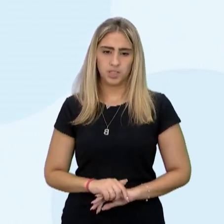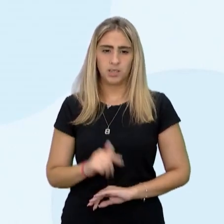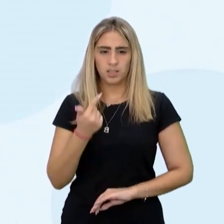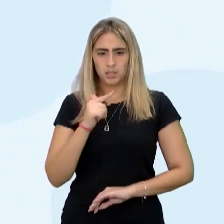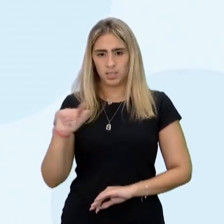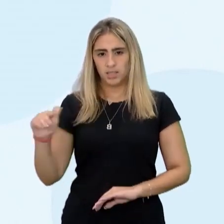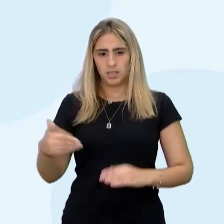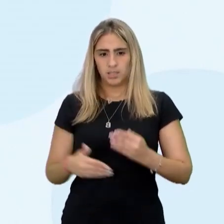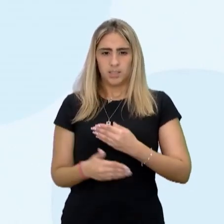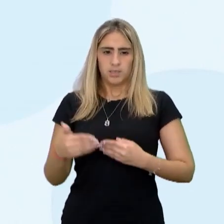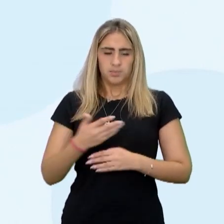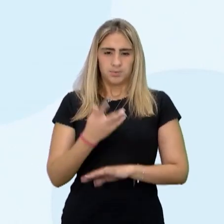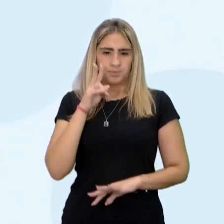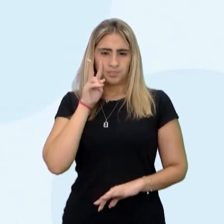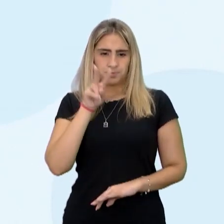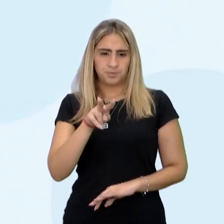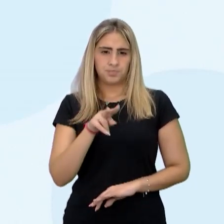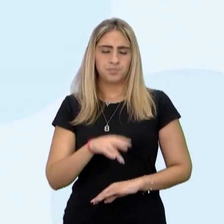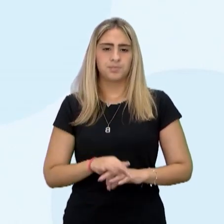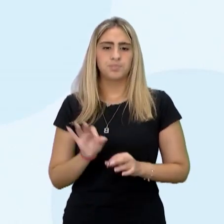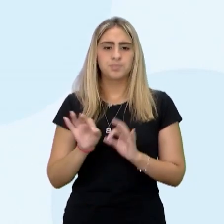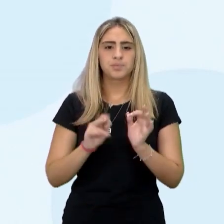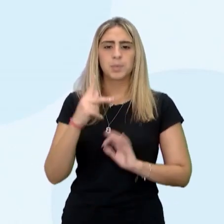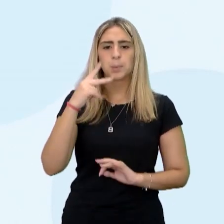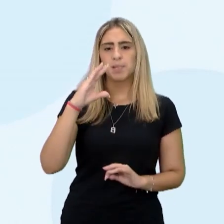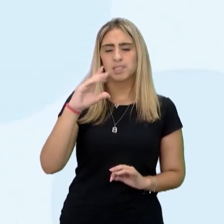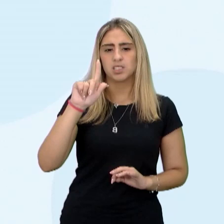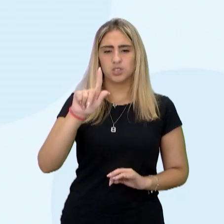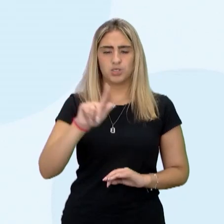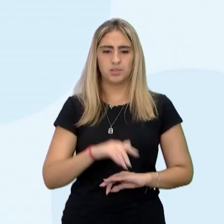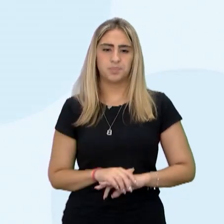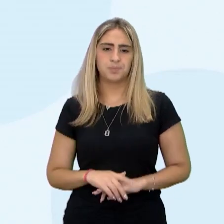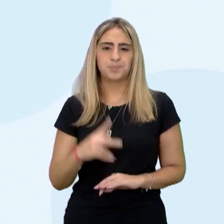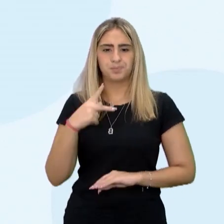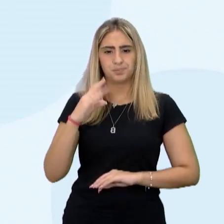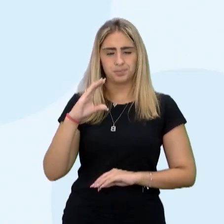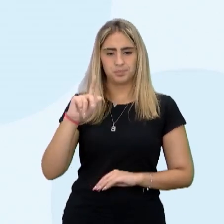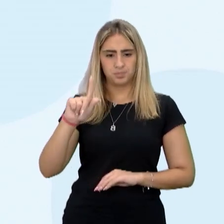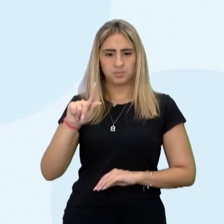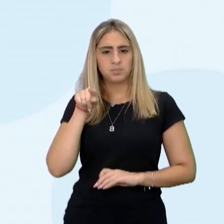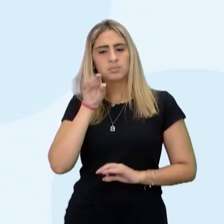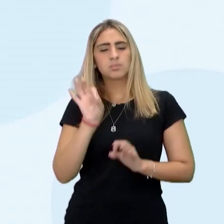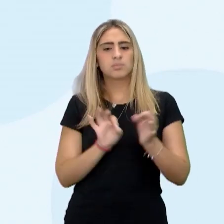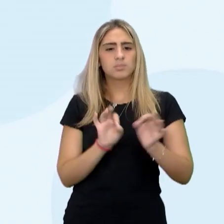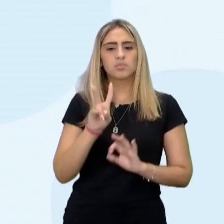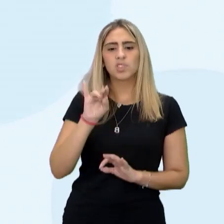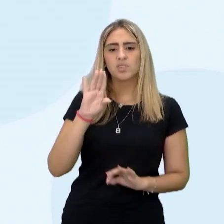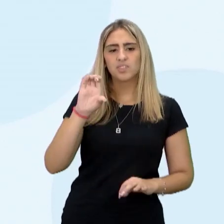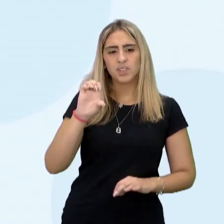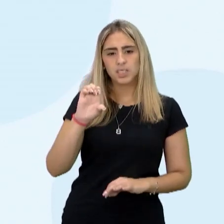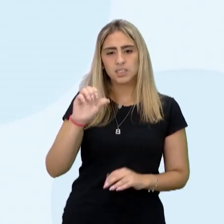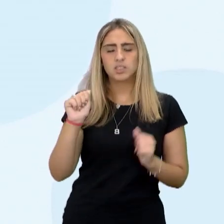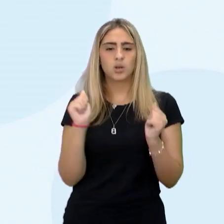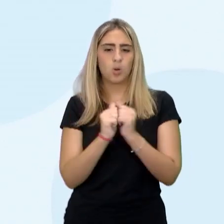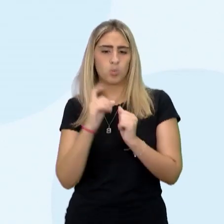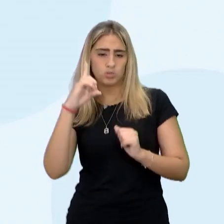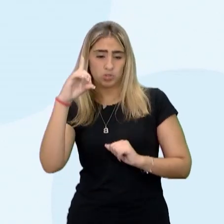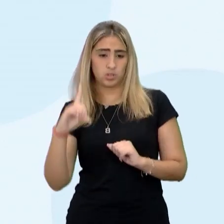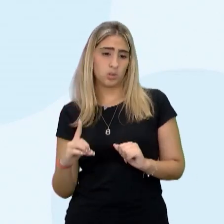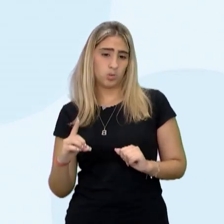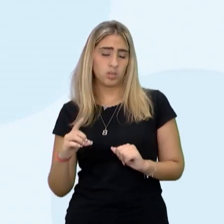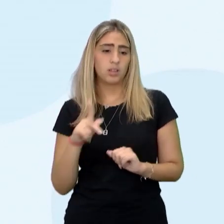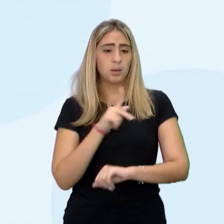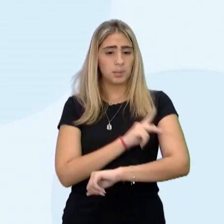Próximo slide, a gente vai ver agora os alinhamentos, né, do PCG. Então, o PCG, ele alinha com o vice e com o diretor pelas